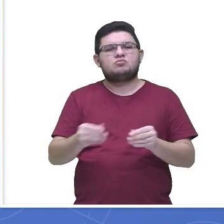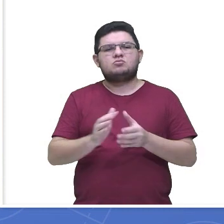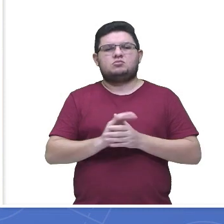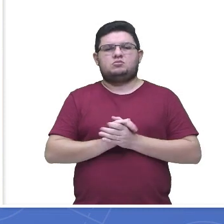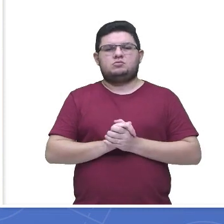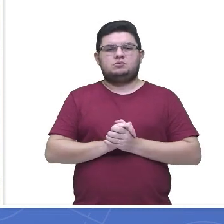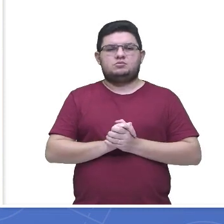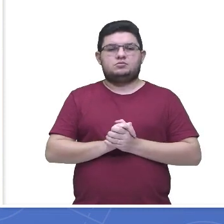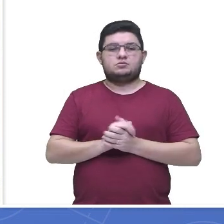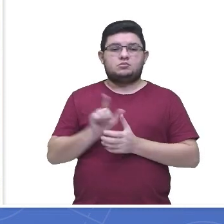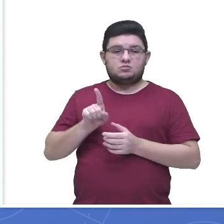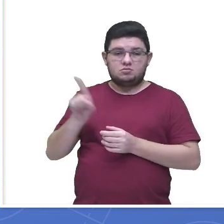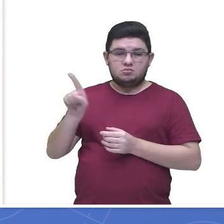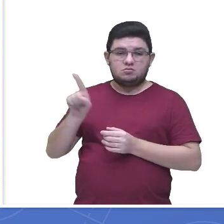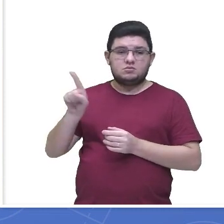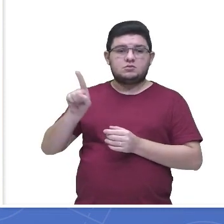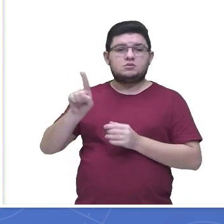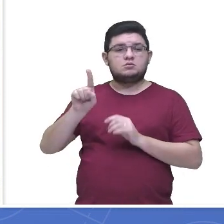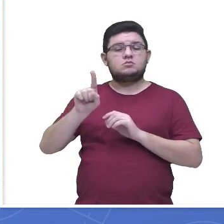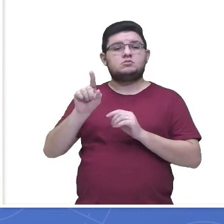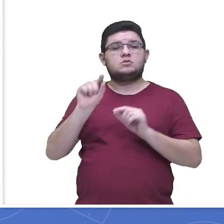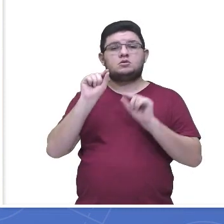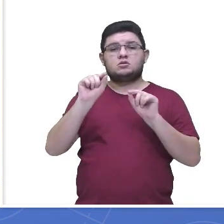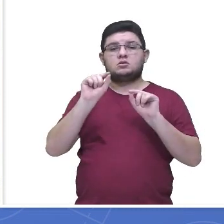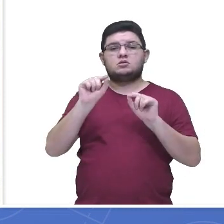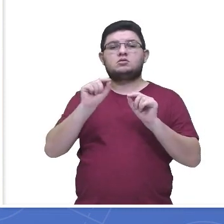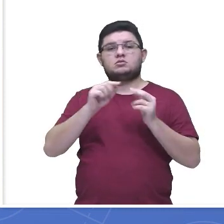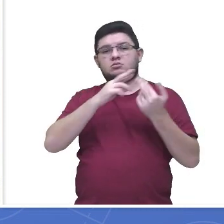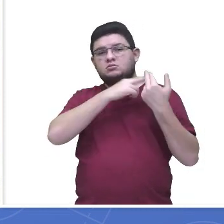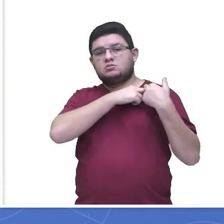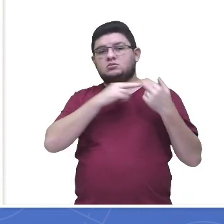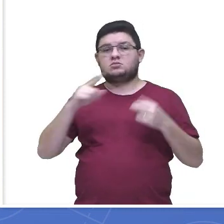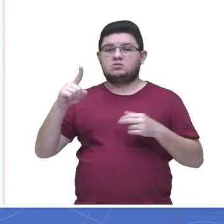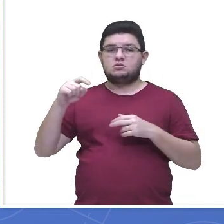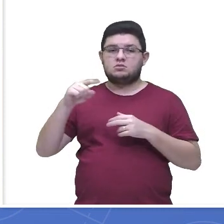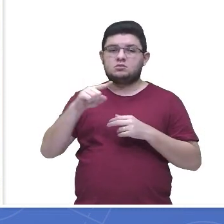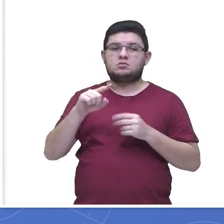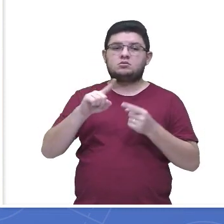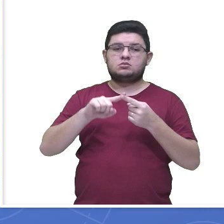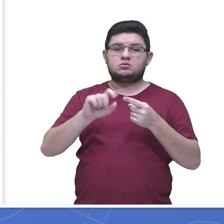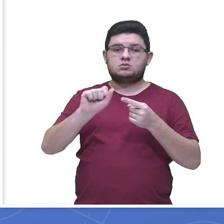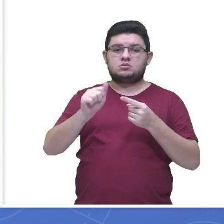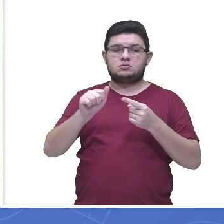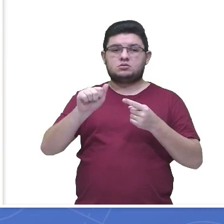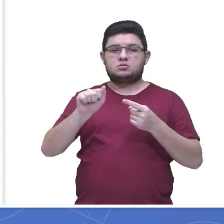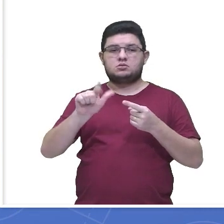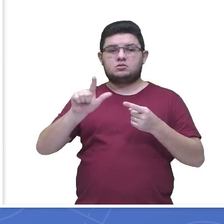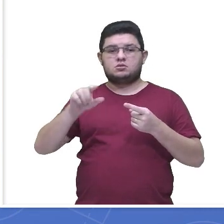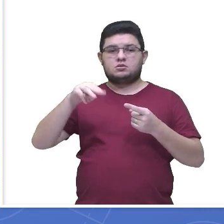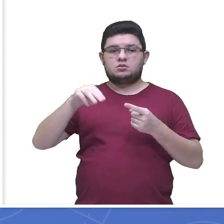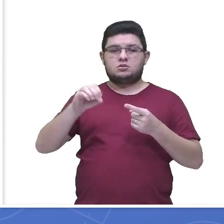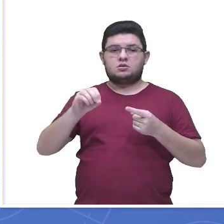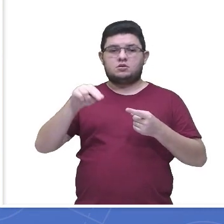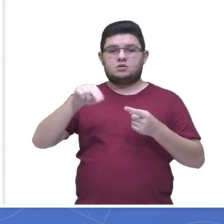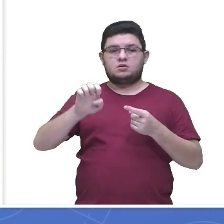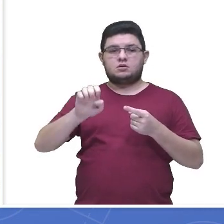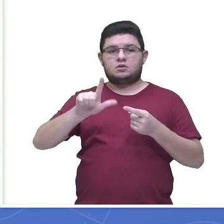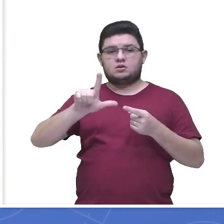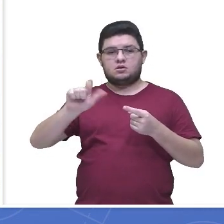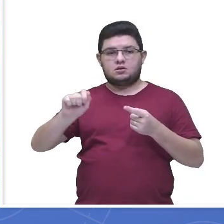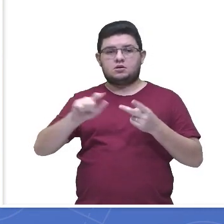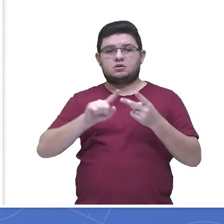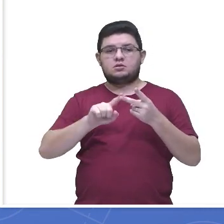E o causador, né, as causadoras também são as bactérias, a salmonela e a shigella.